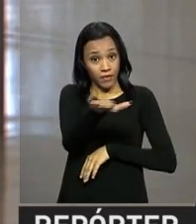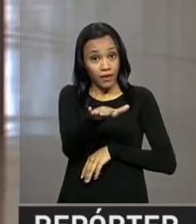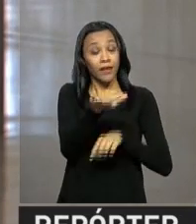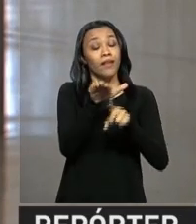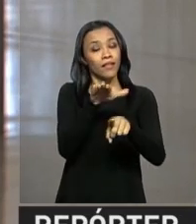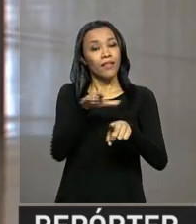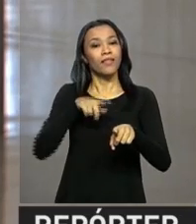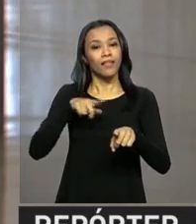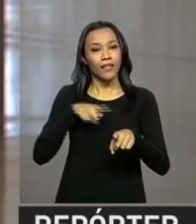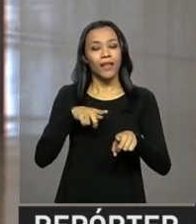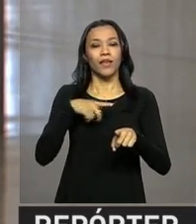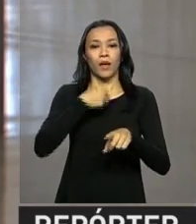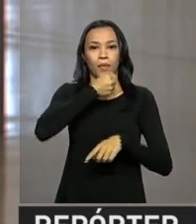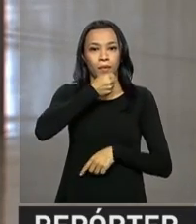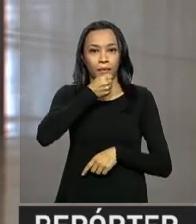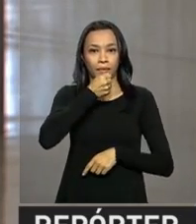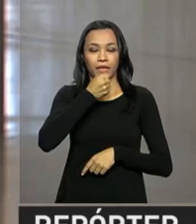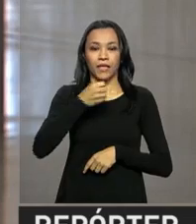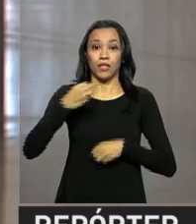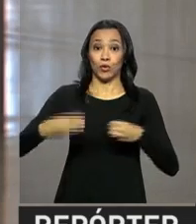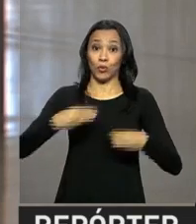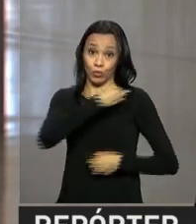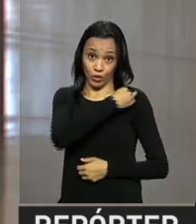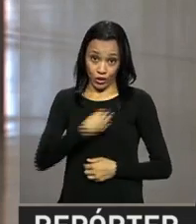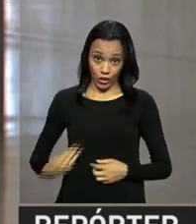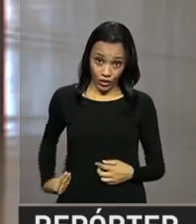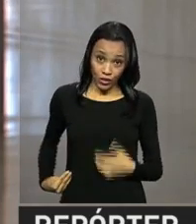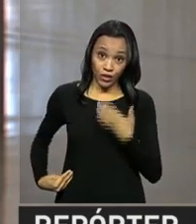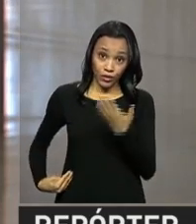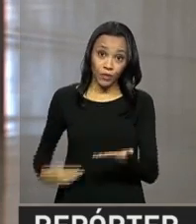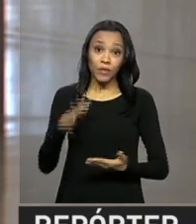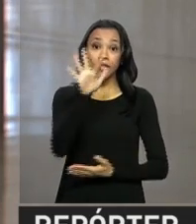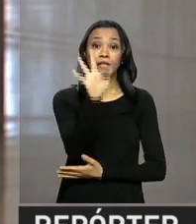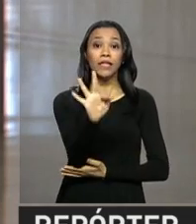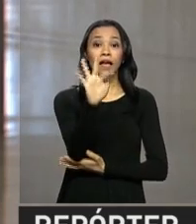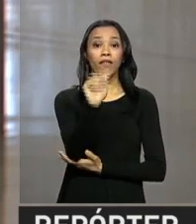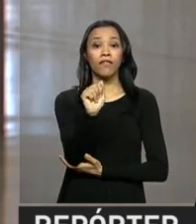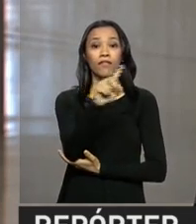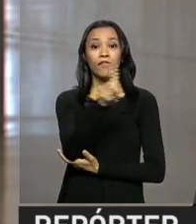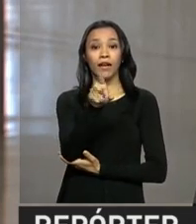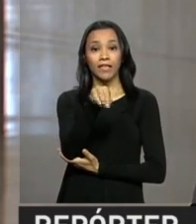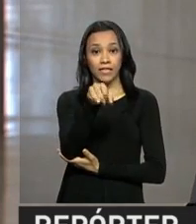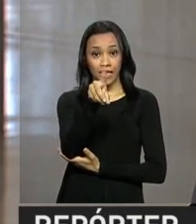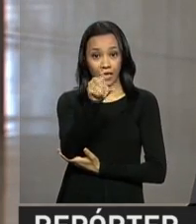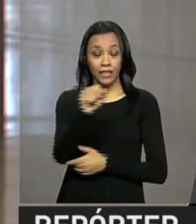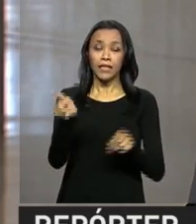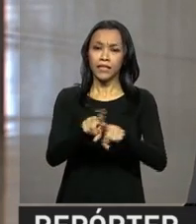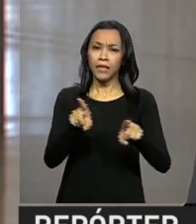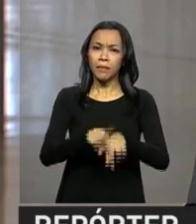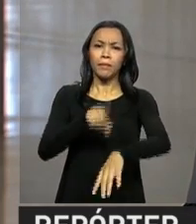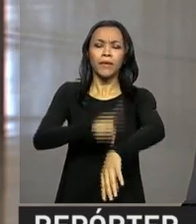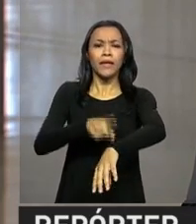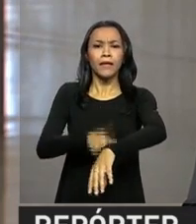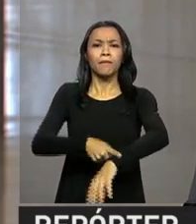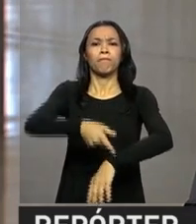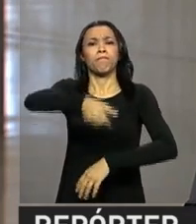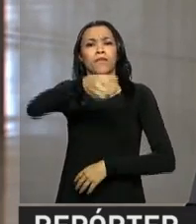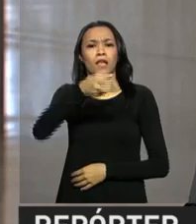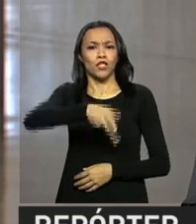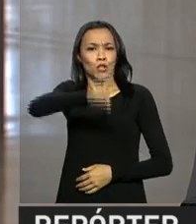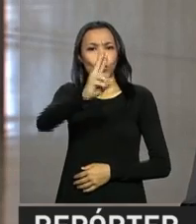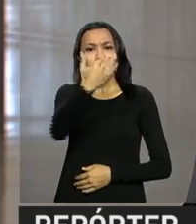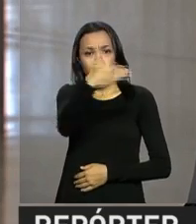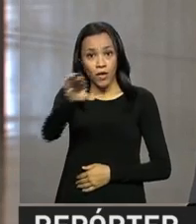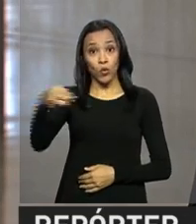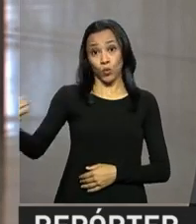Fazenda, Henrique Meirelles, na sede do Ministério da Fazenda. E às 14h30, o novo ministro da Saúde,